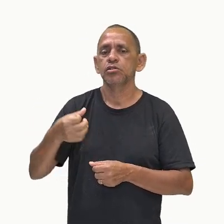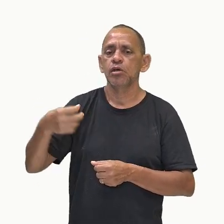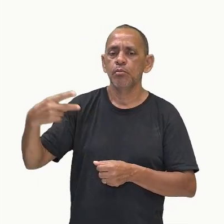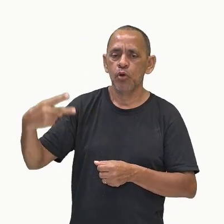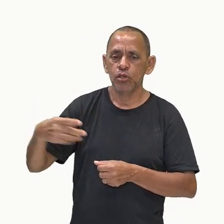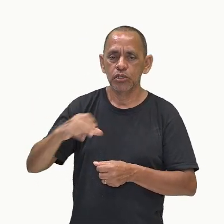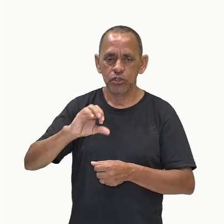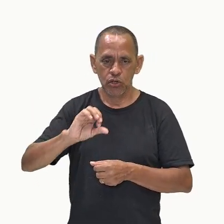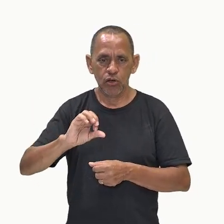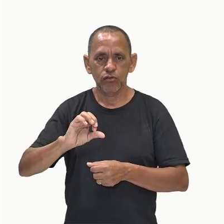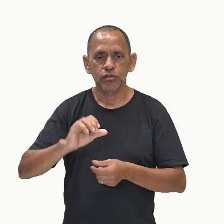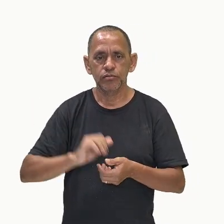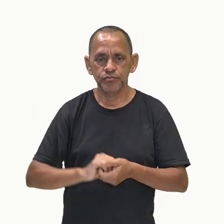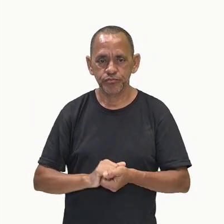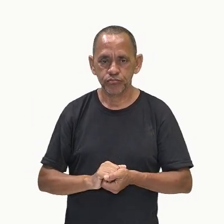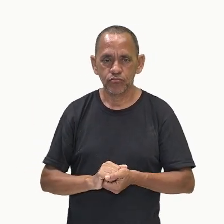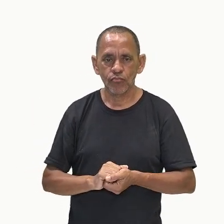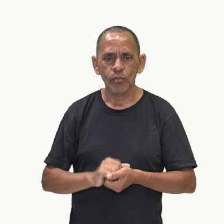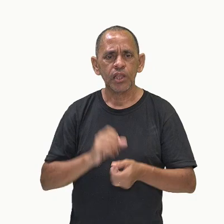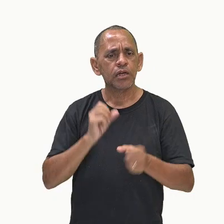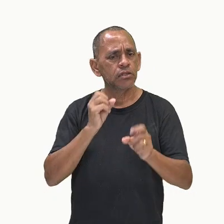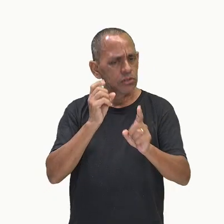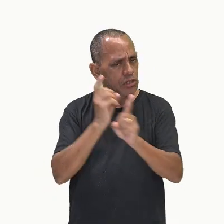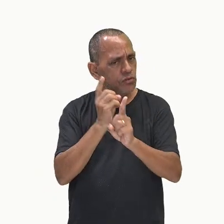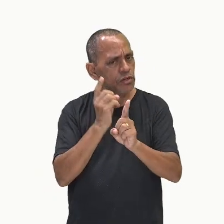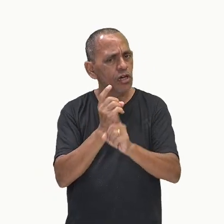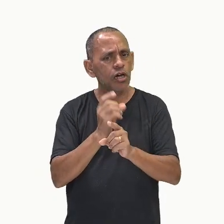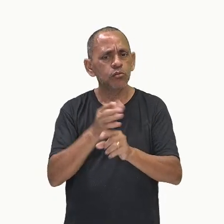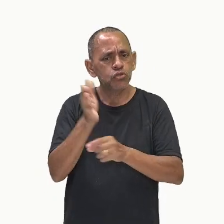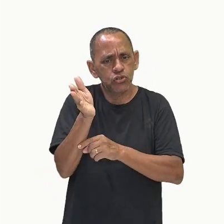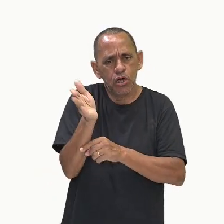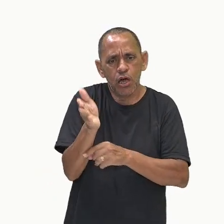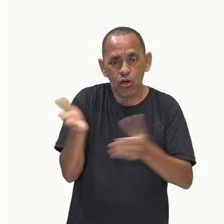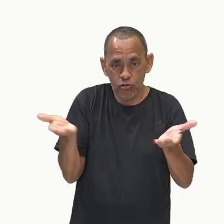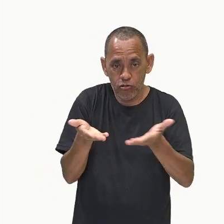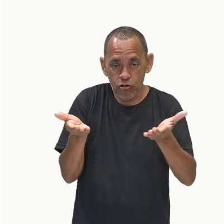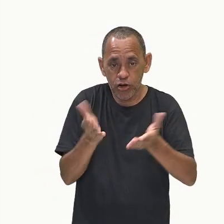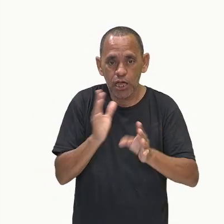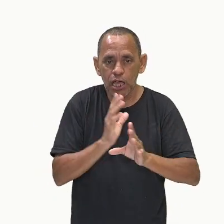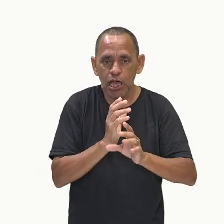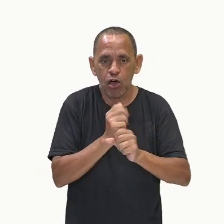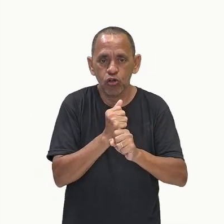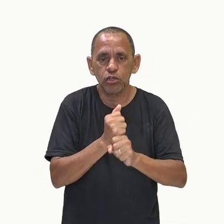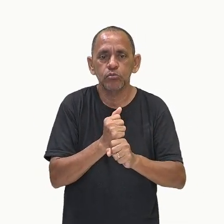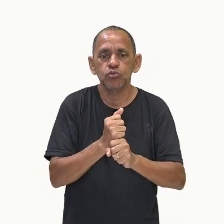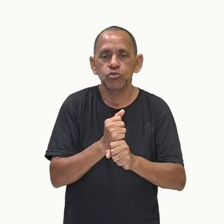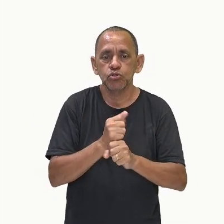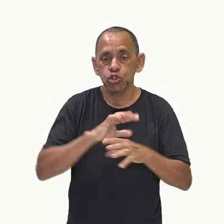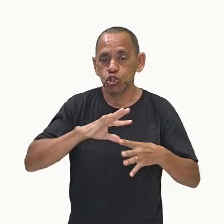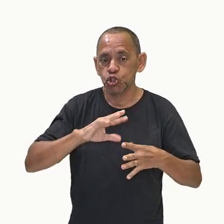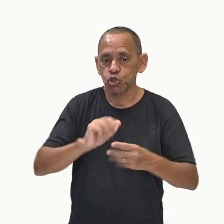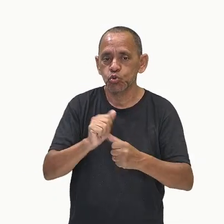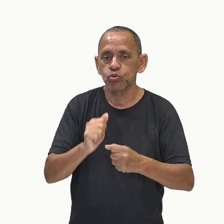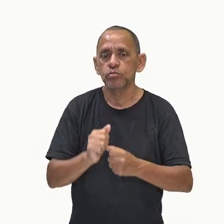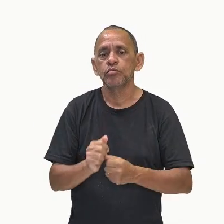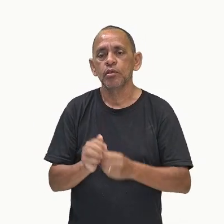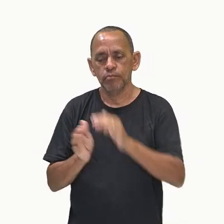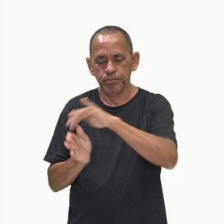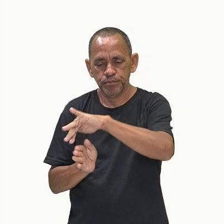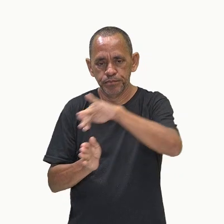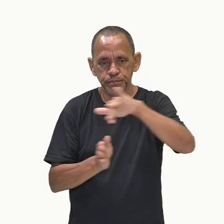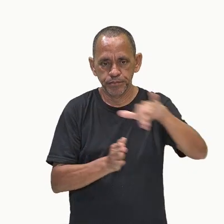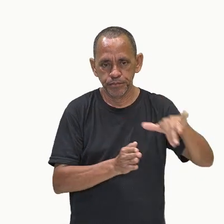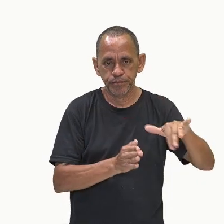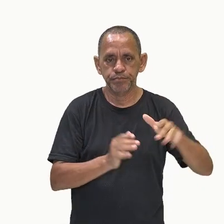45. Em seguida, foi o cálculo, né, aritmético trivial. Simplifica o expoente com o